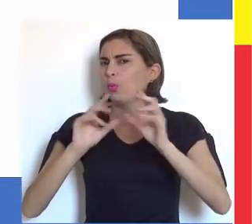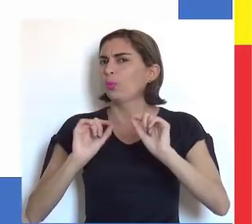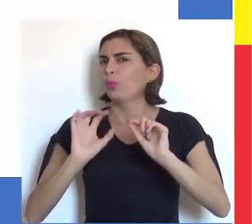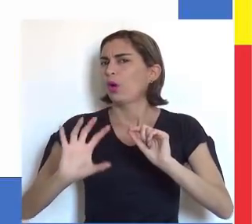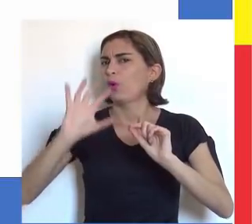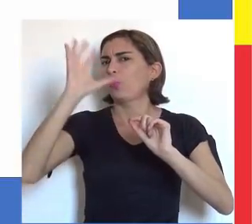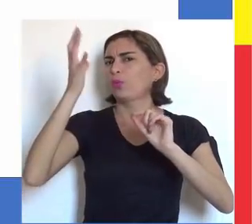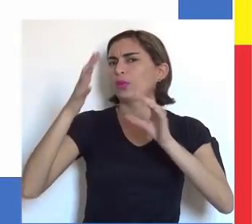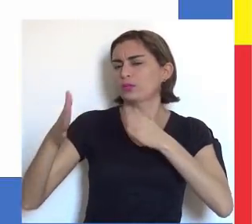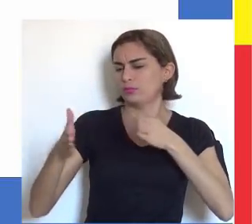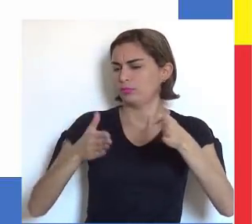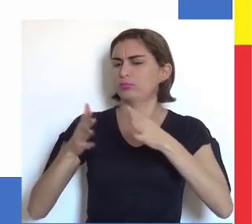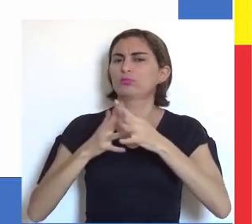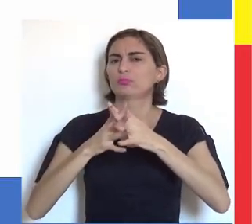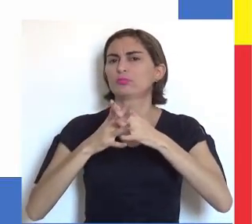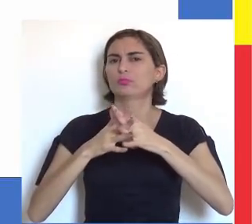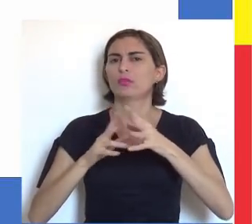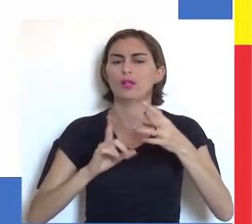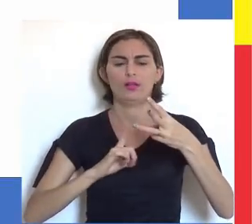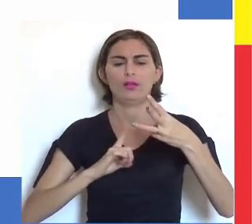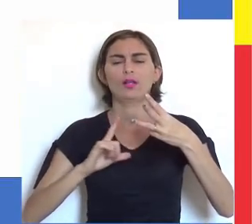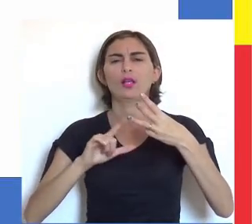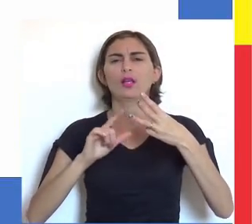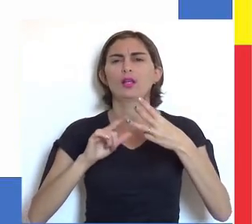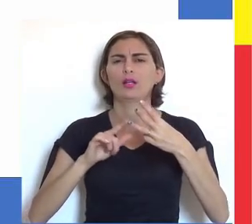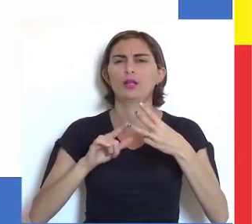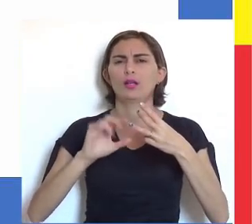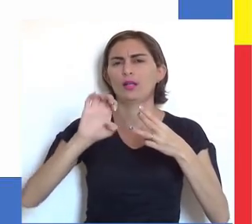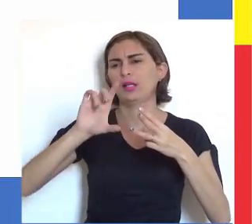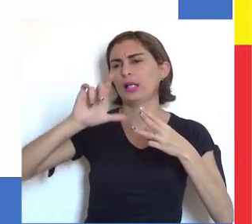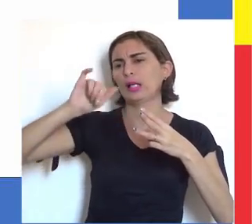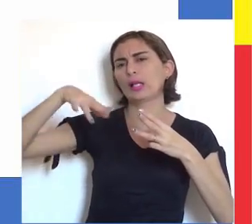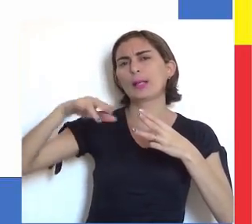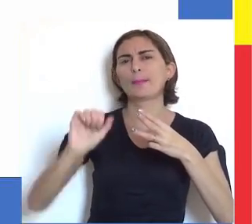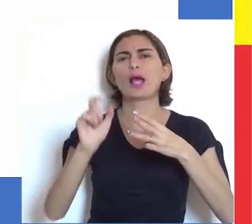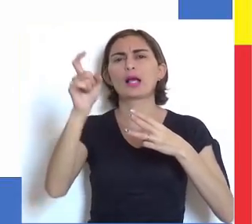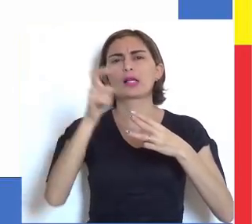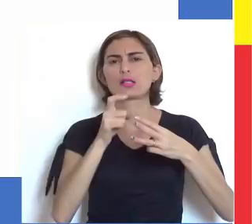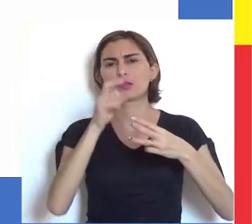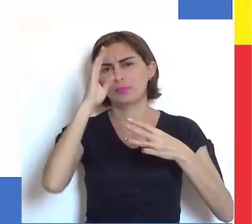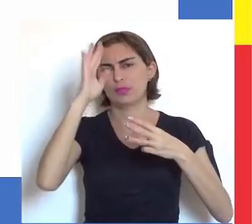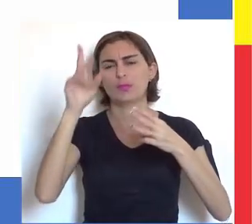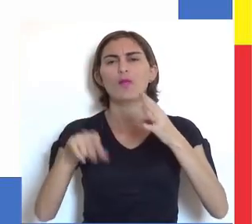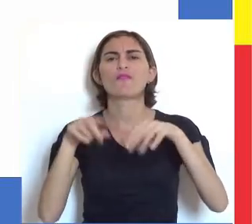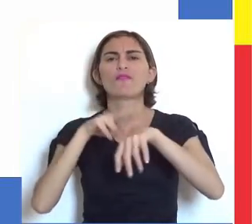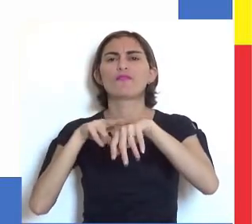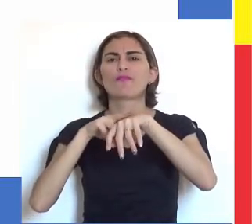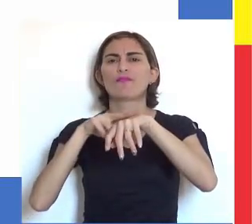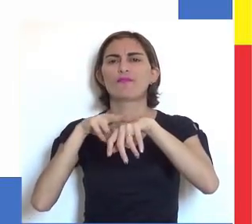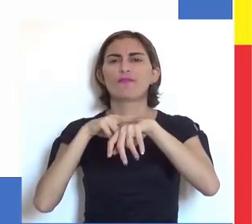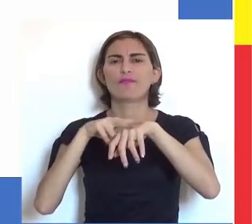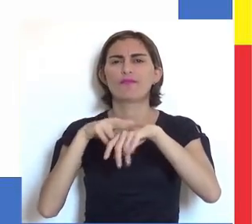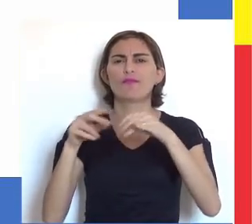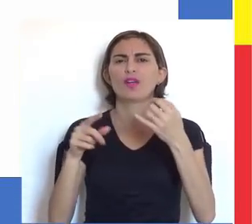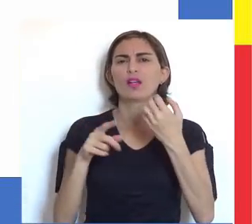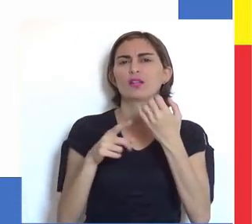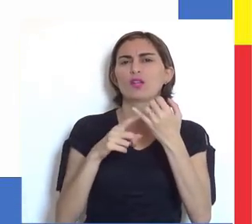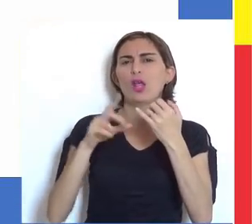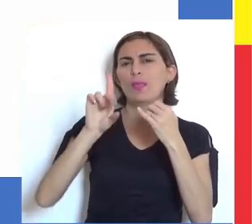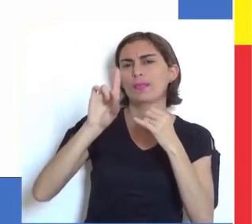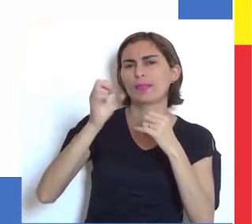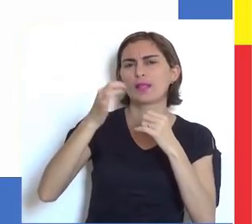complicação, acontece o momento da complicação. A gente tem o que a gente chama de clímax e aí em verde a gente tem o que a gente chama